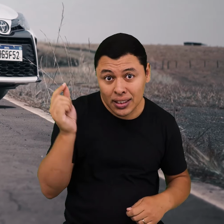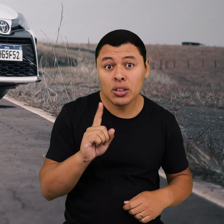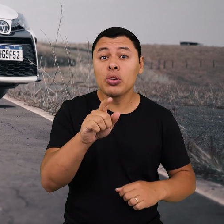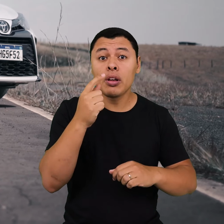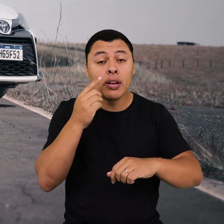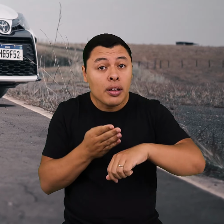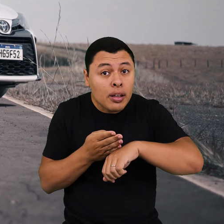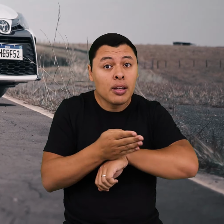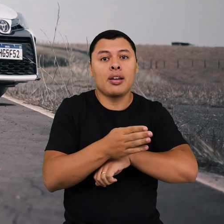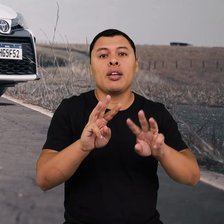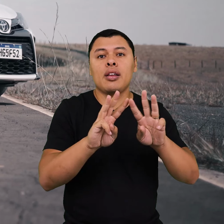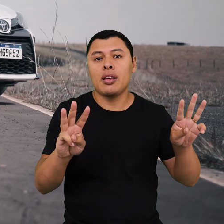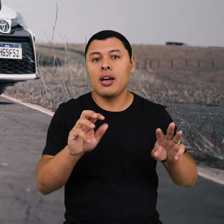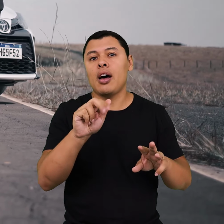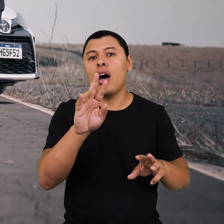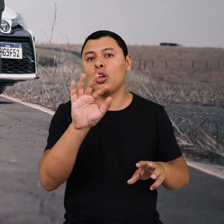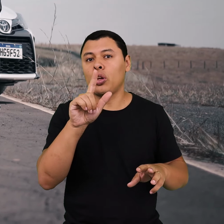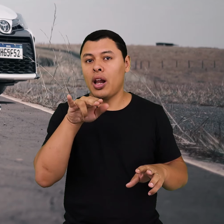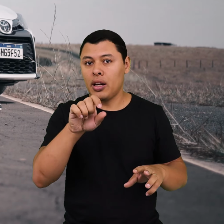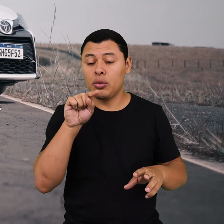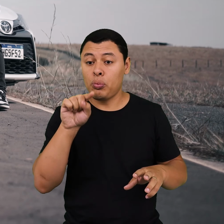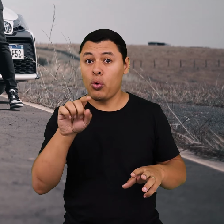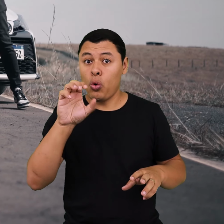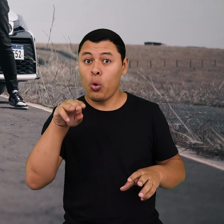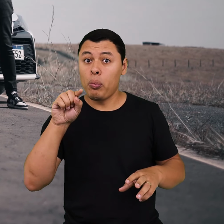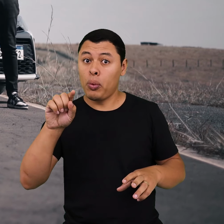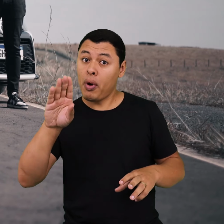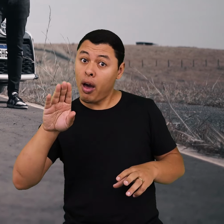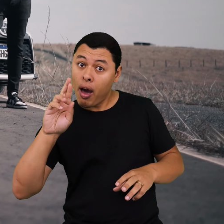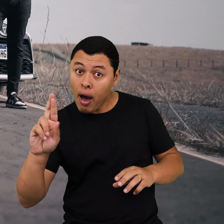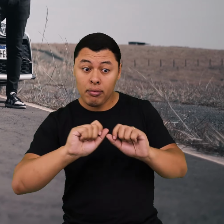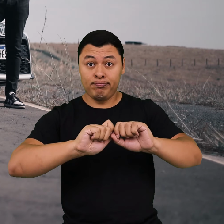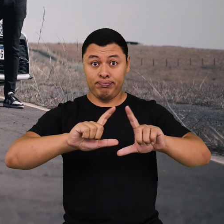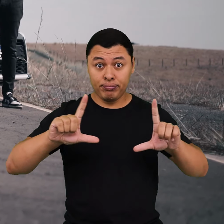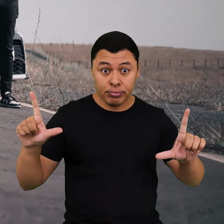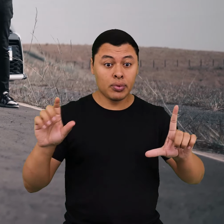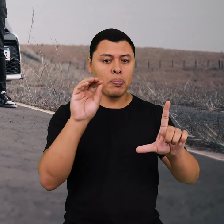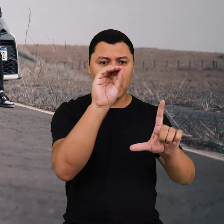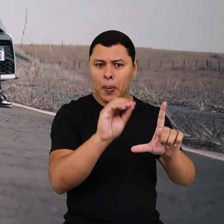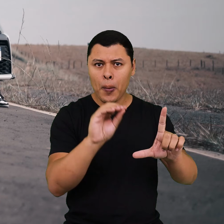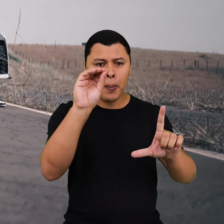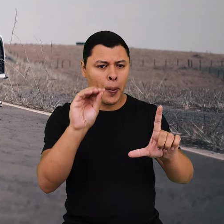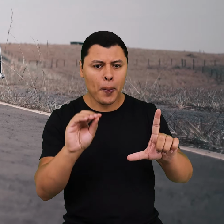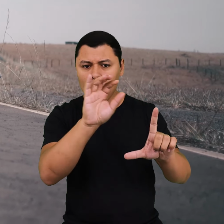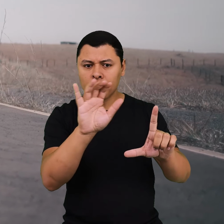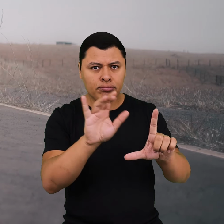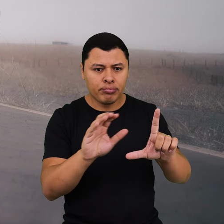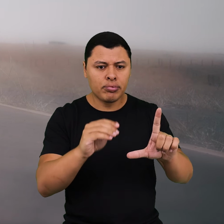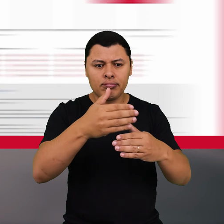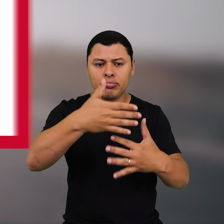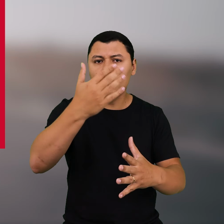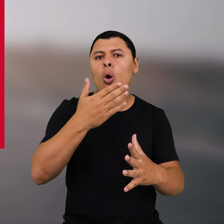a simulação do Bradesco Financiamentos em autoline.com.br, que você vai ter a melhor proposta em mãos, com certeza. É só lá em